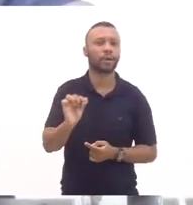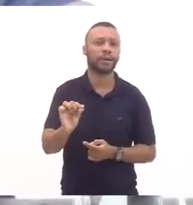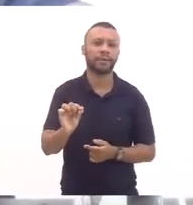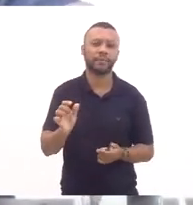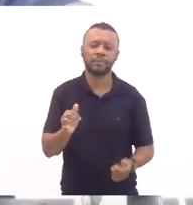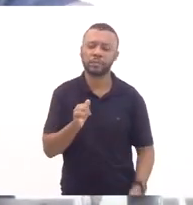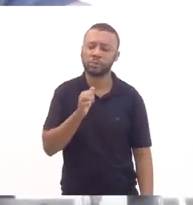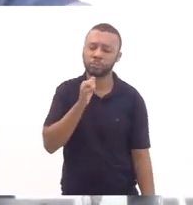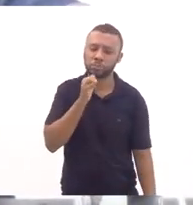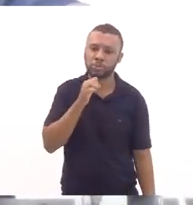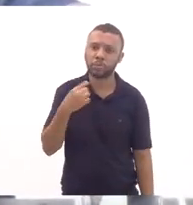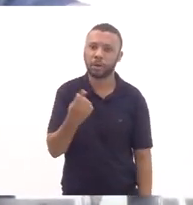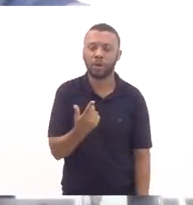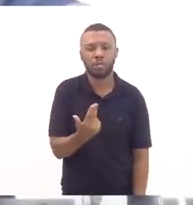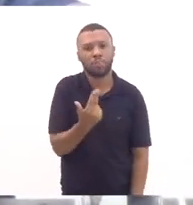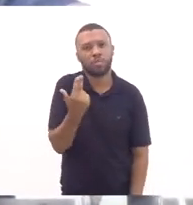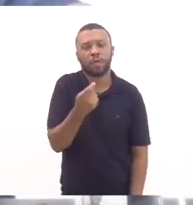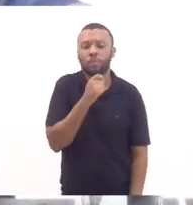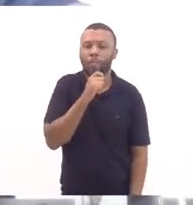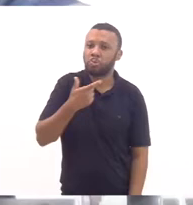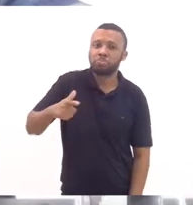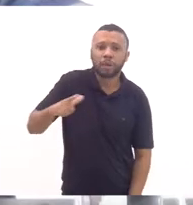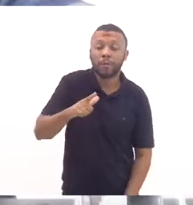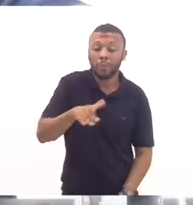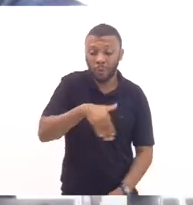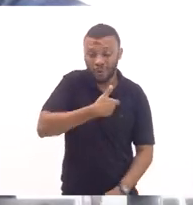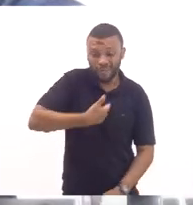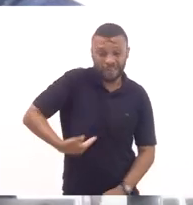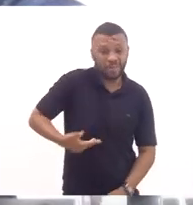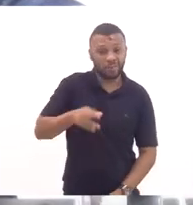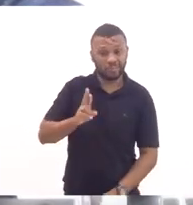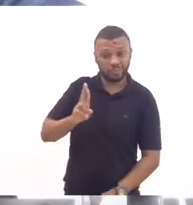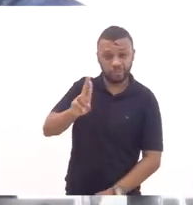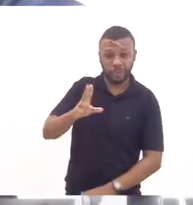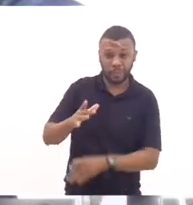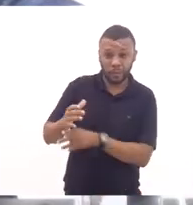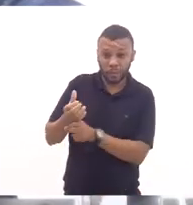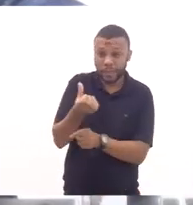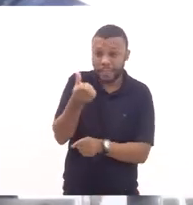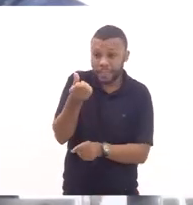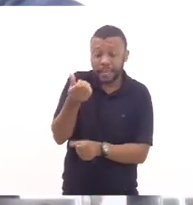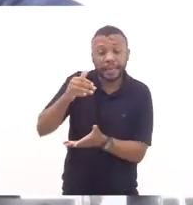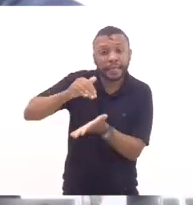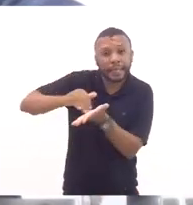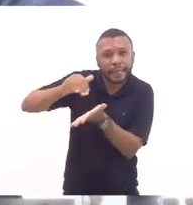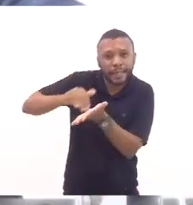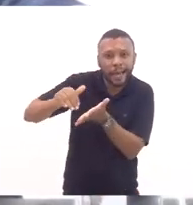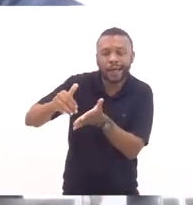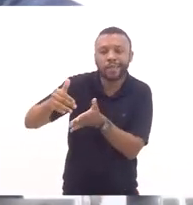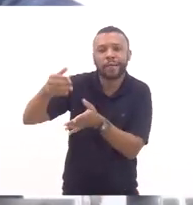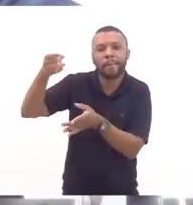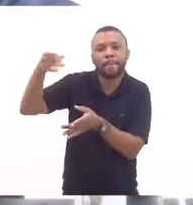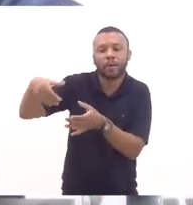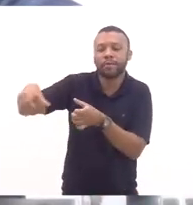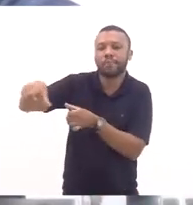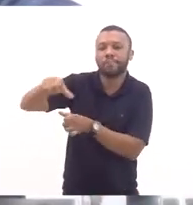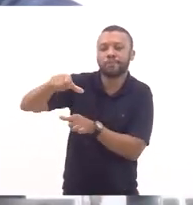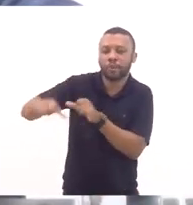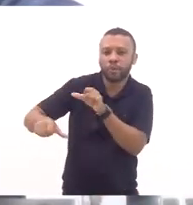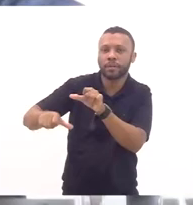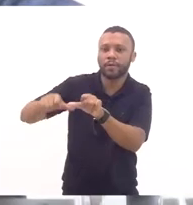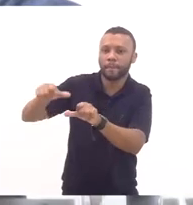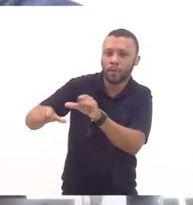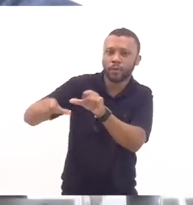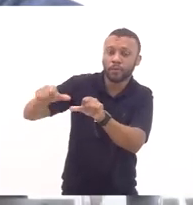infelizmente, nós não temos um governador no Rio de Janeiro. 6 secretários que saíram. Ele não trata com respeito à Secretaria de